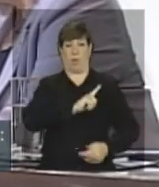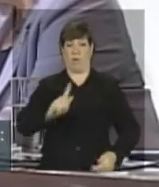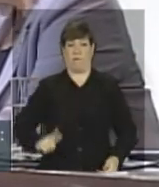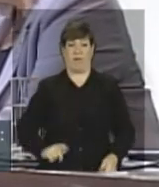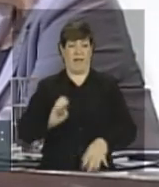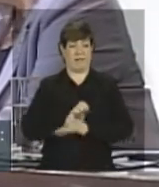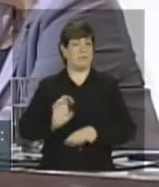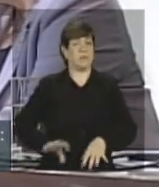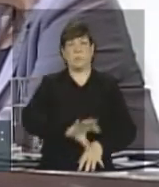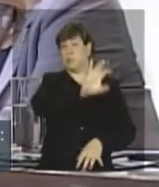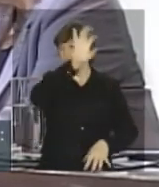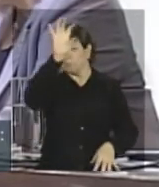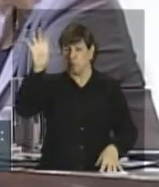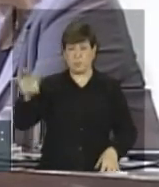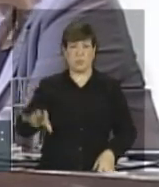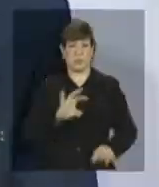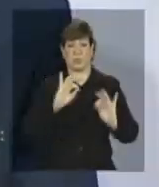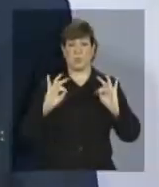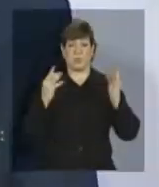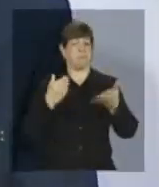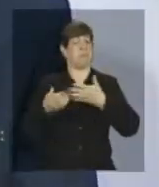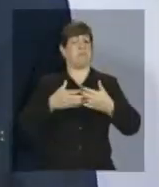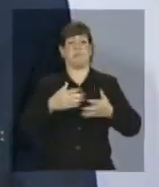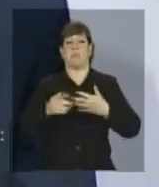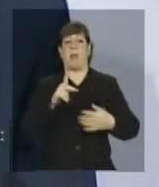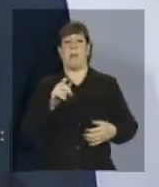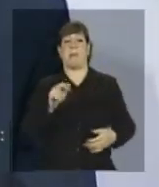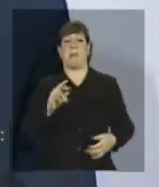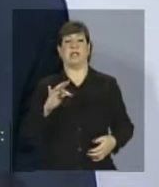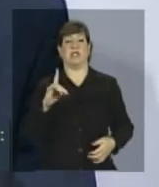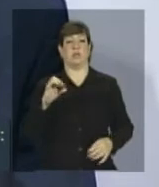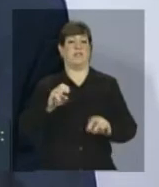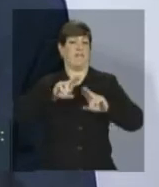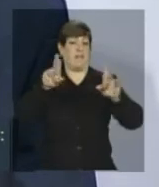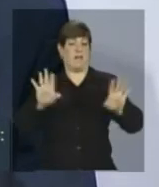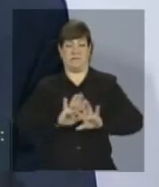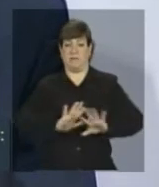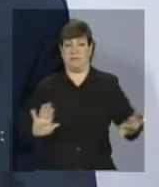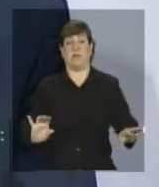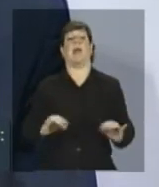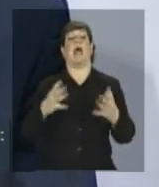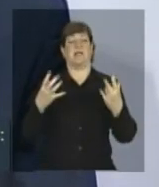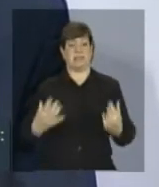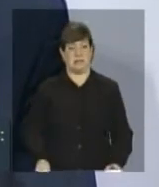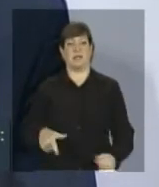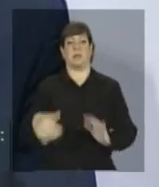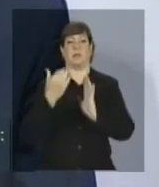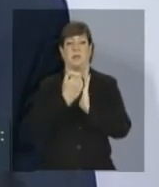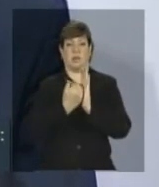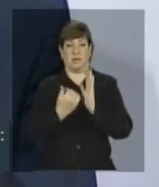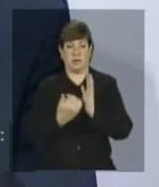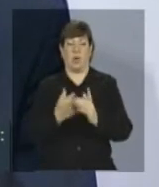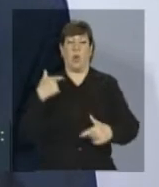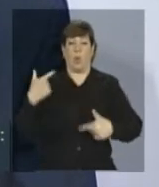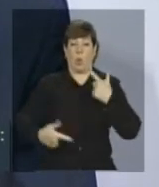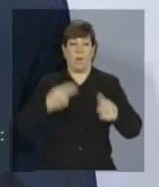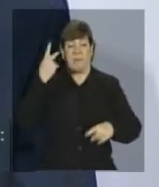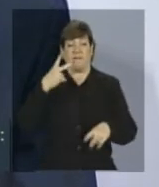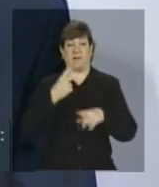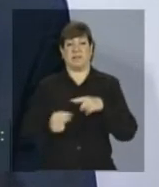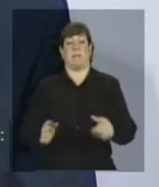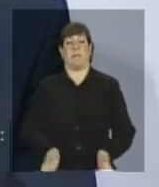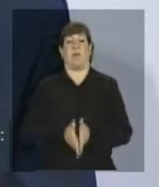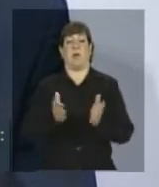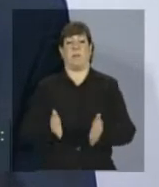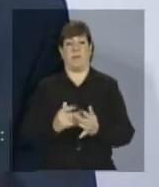estados, independente da filiação partidária, aderiram ao programa de combate à pobreza extrema do governo